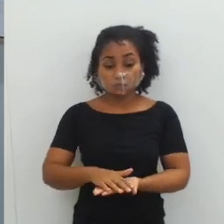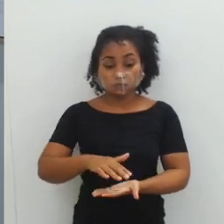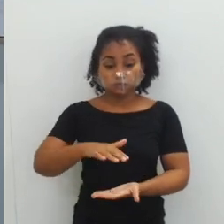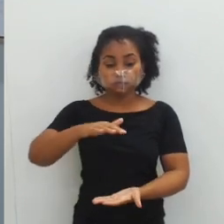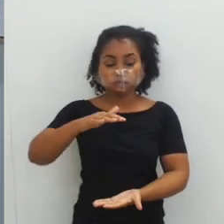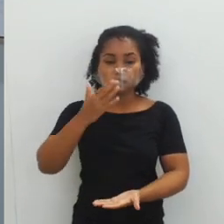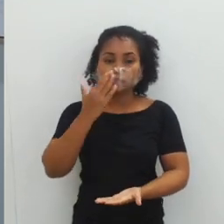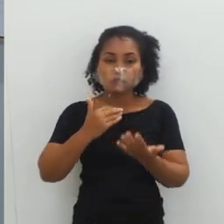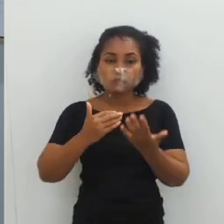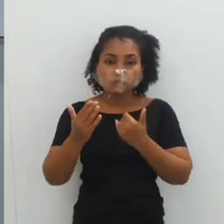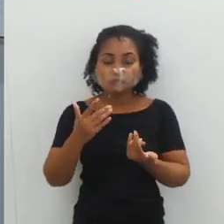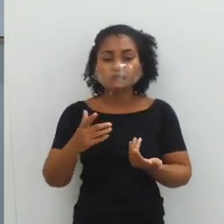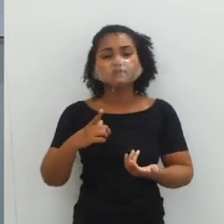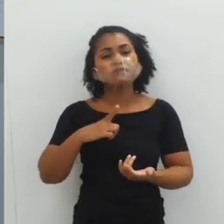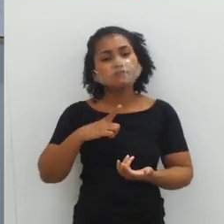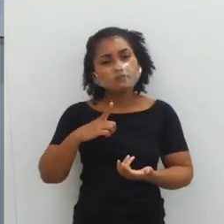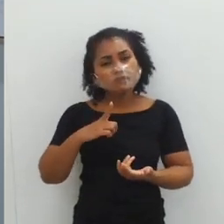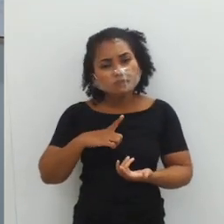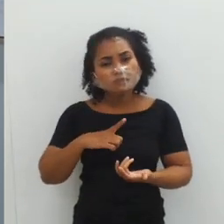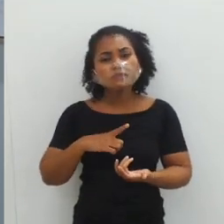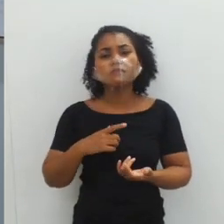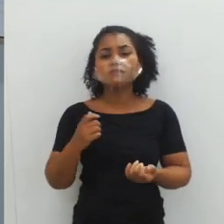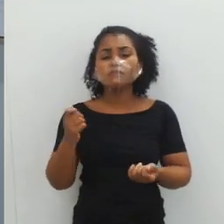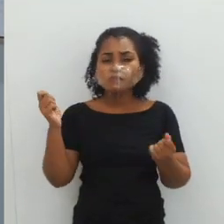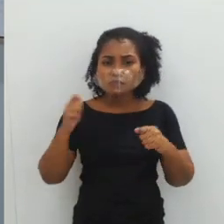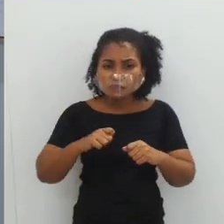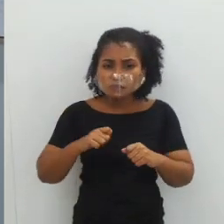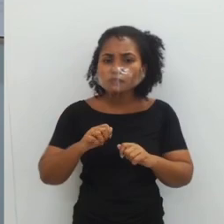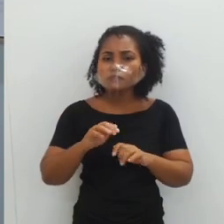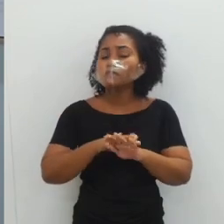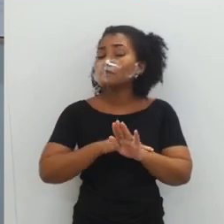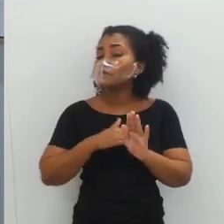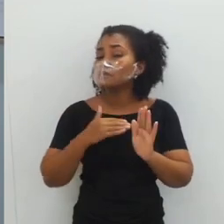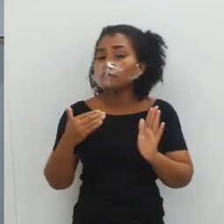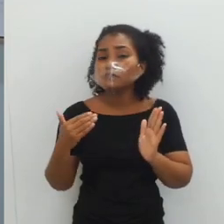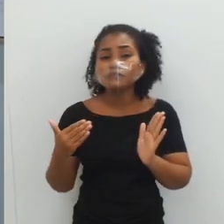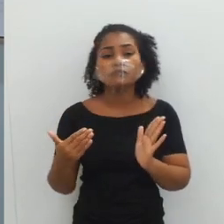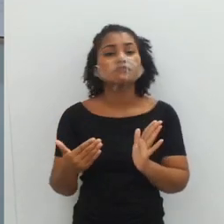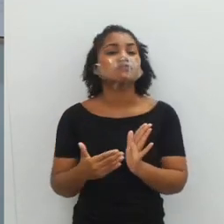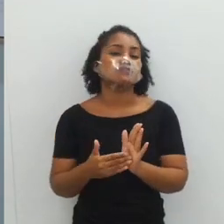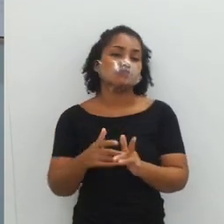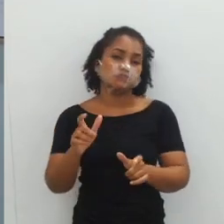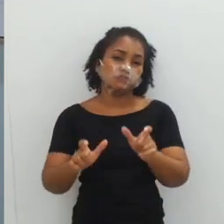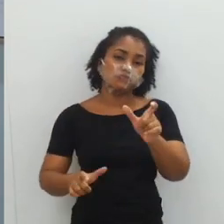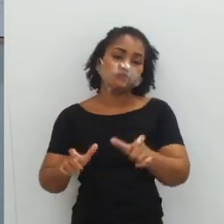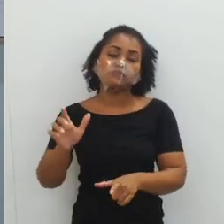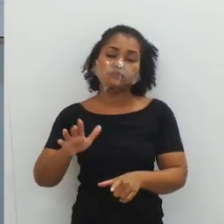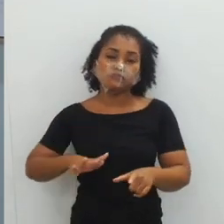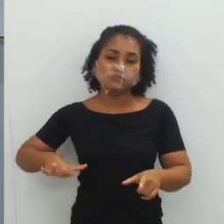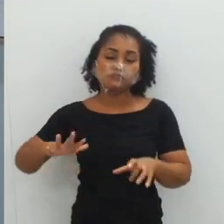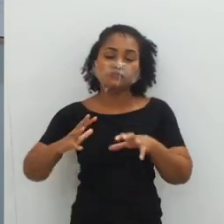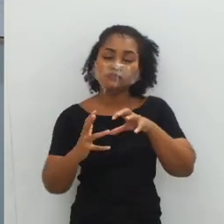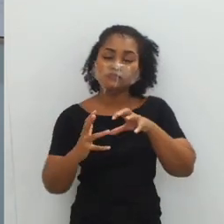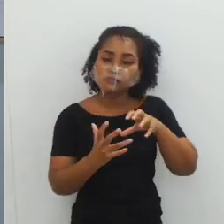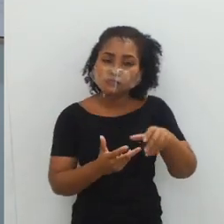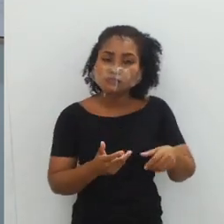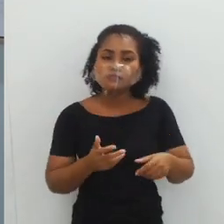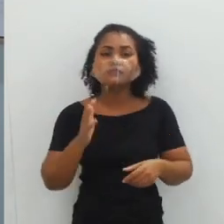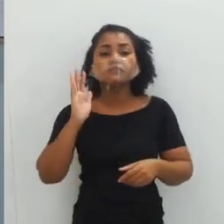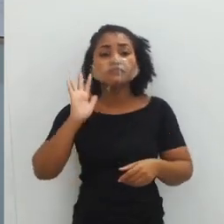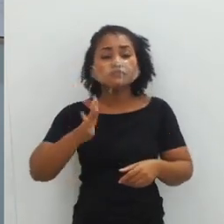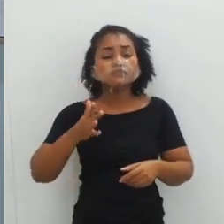alimentos. Gente, existe comida suficiente para alimentar toda a população mundial. Isso